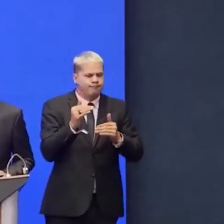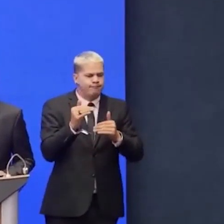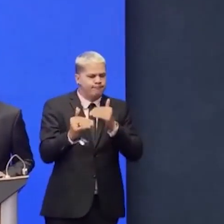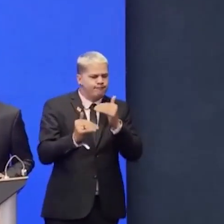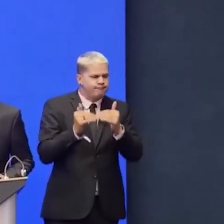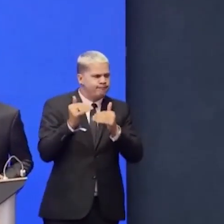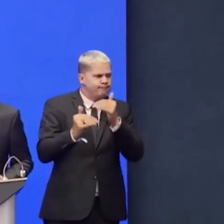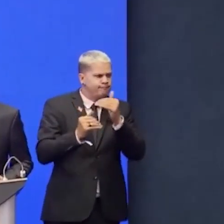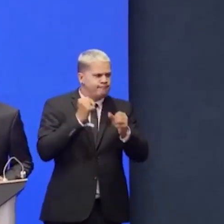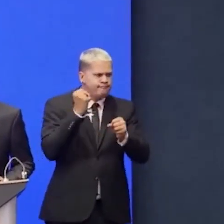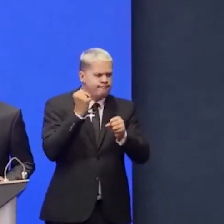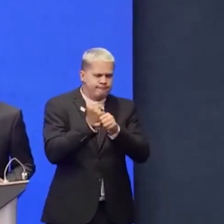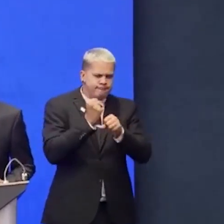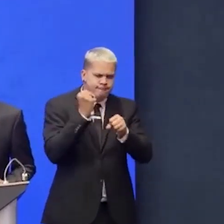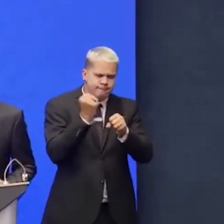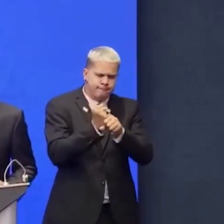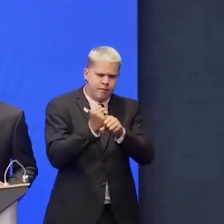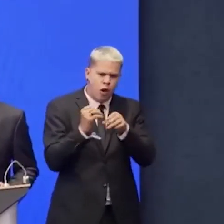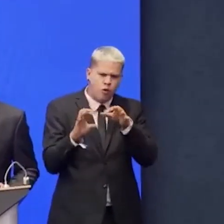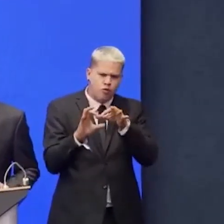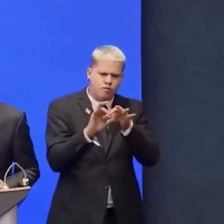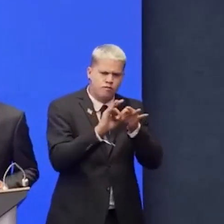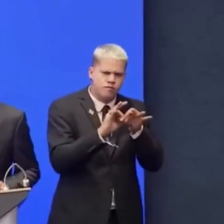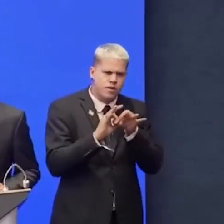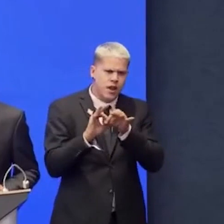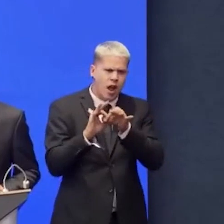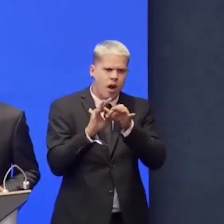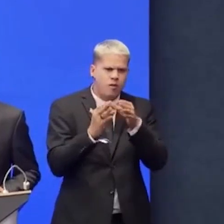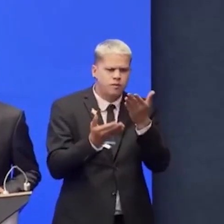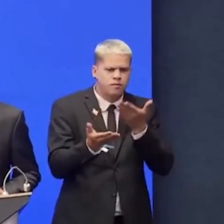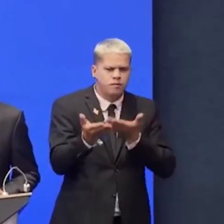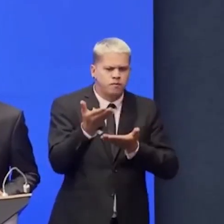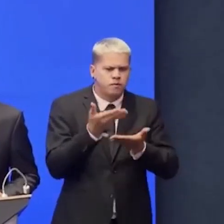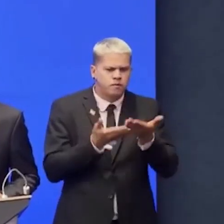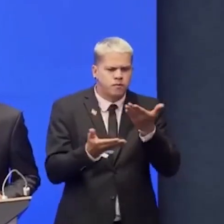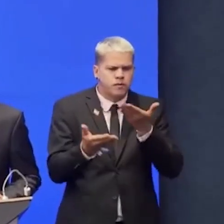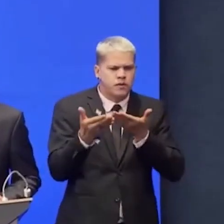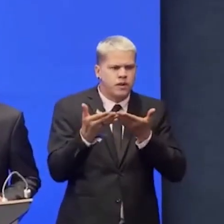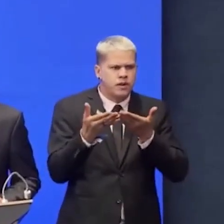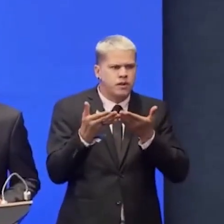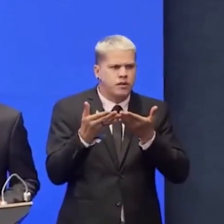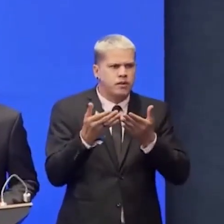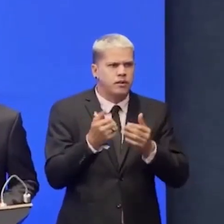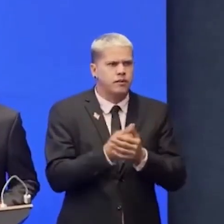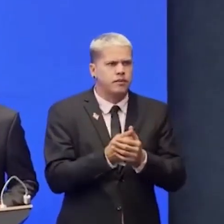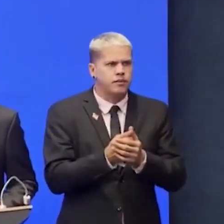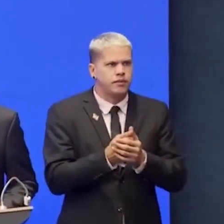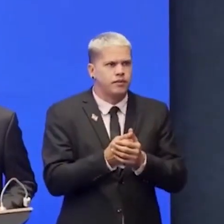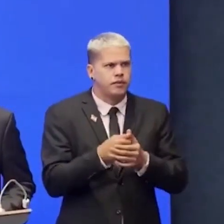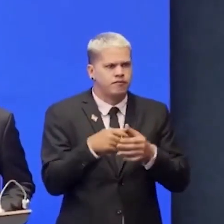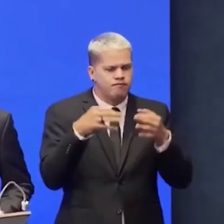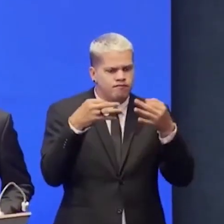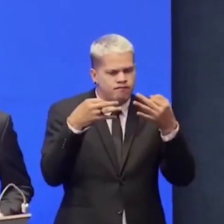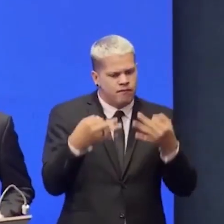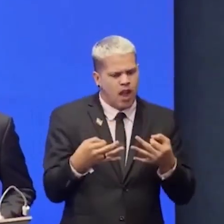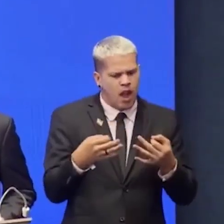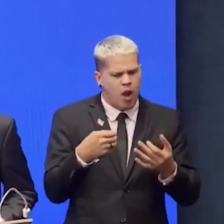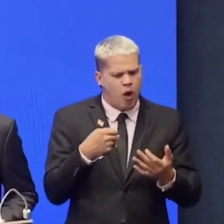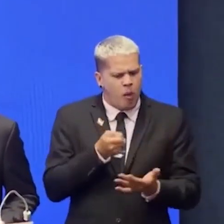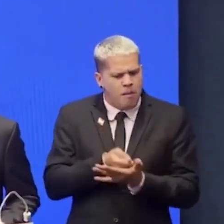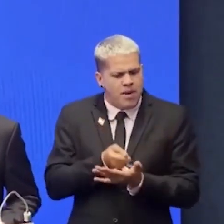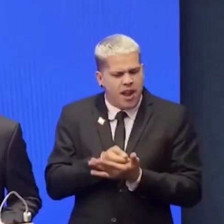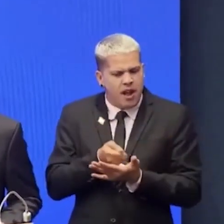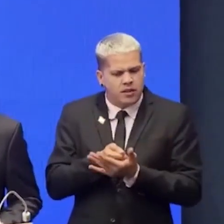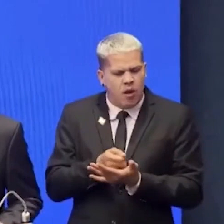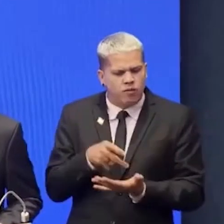em prática o modelo de país que eles acreditam. Os da direita, para defender os interesses daqueles